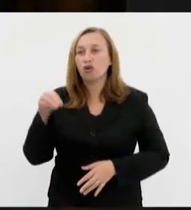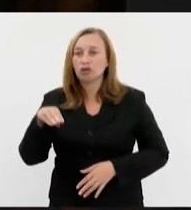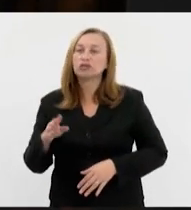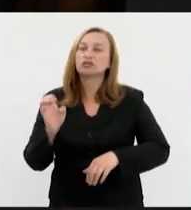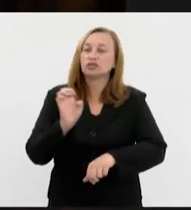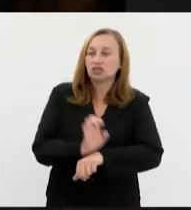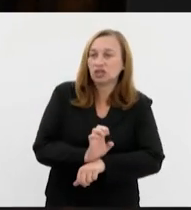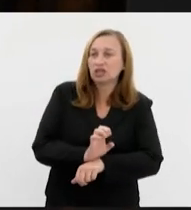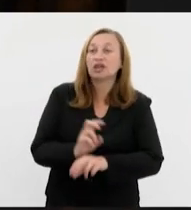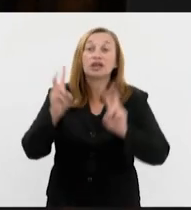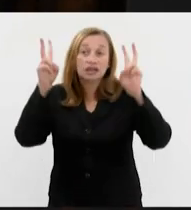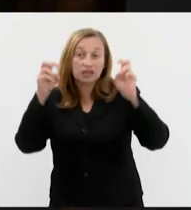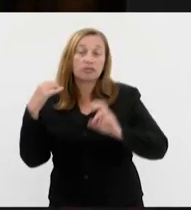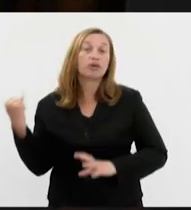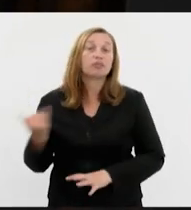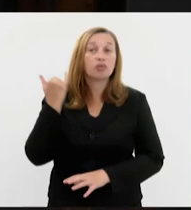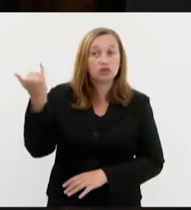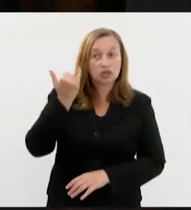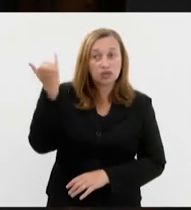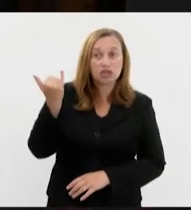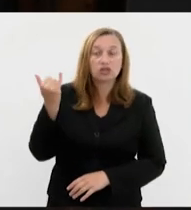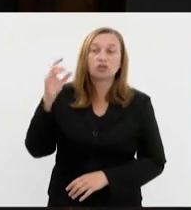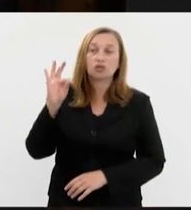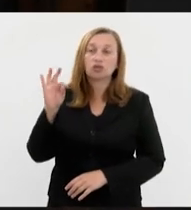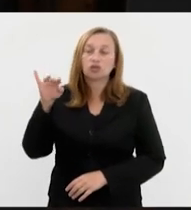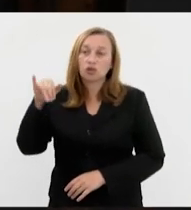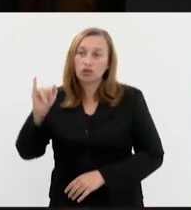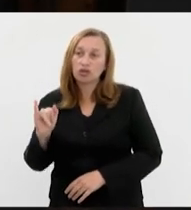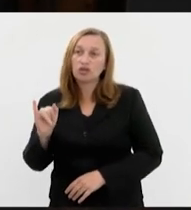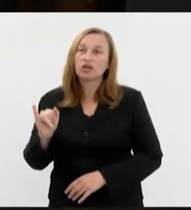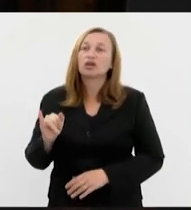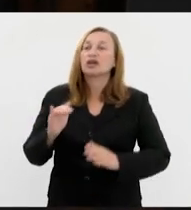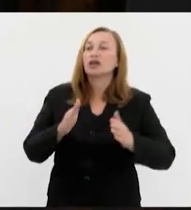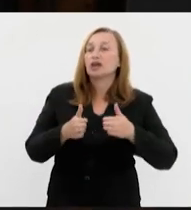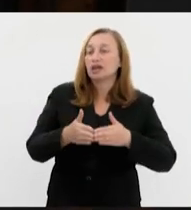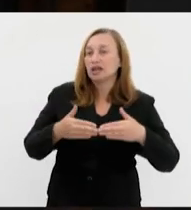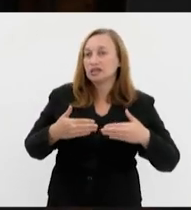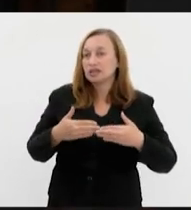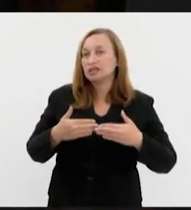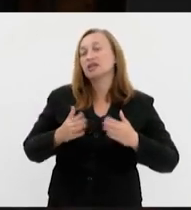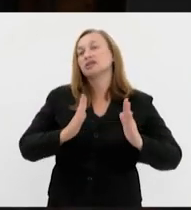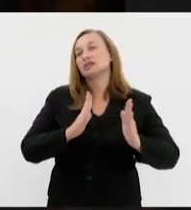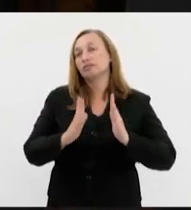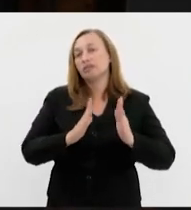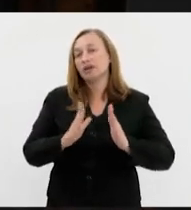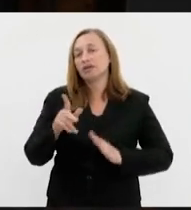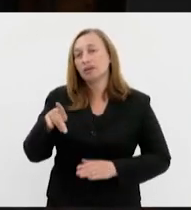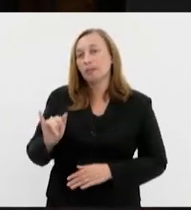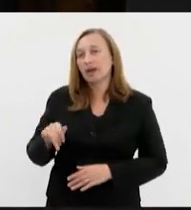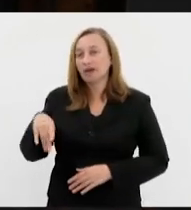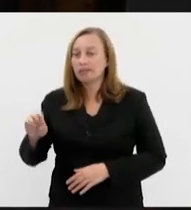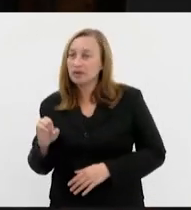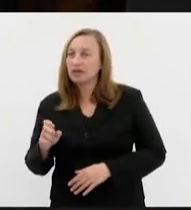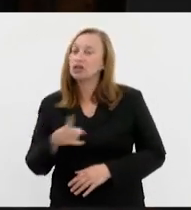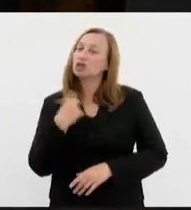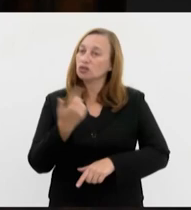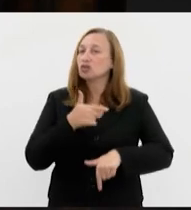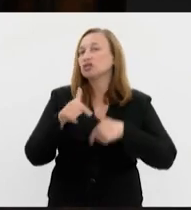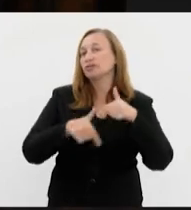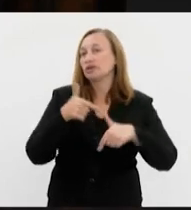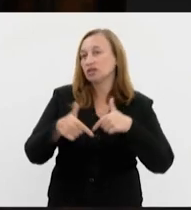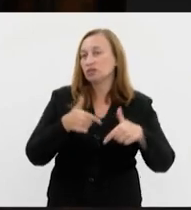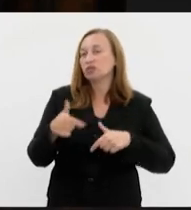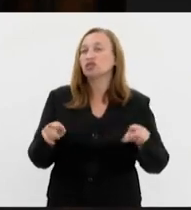Antônio de Paula Pai, importantíssimo, que trata da licença maternidade e paternidade de trabalhadores que somos nós também, estamos aqui,